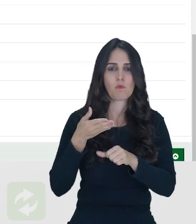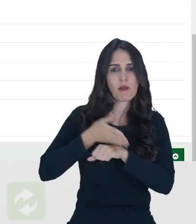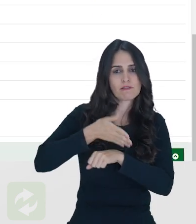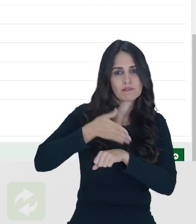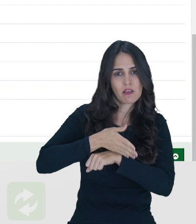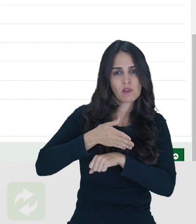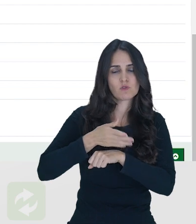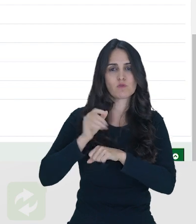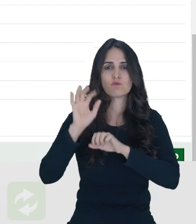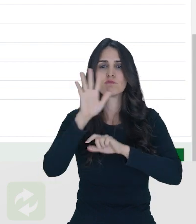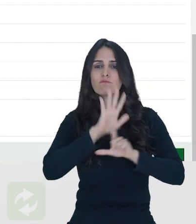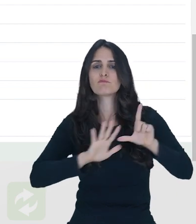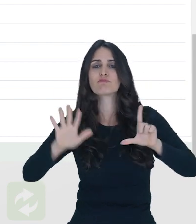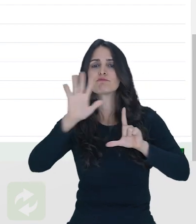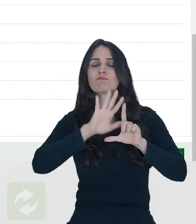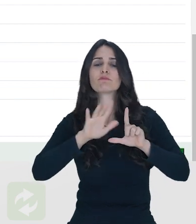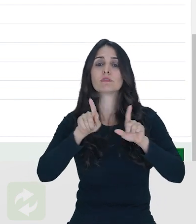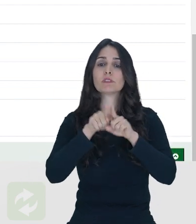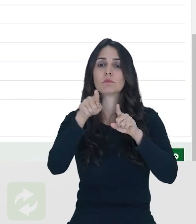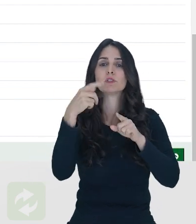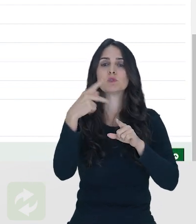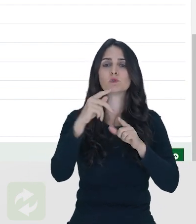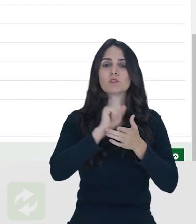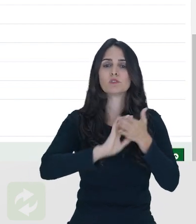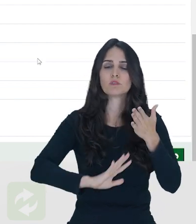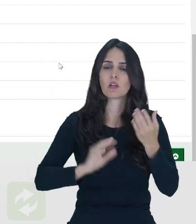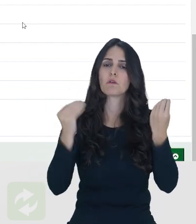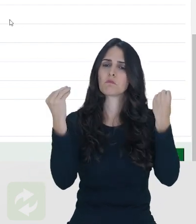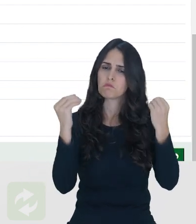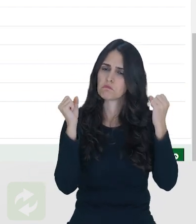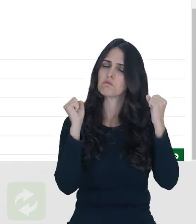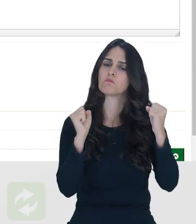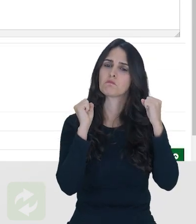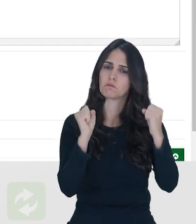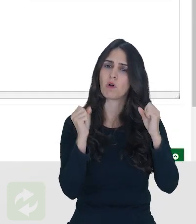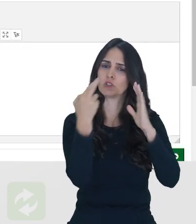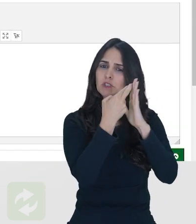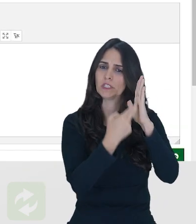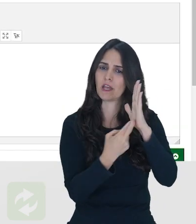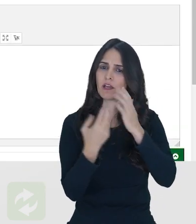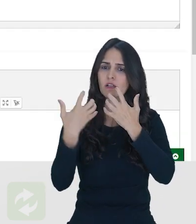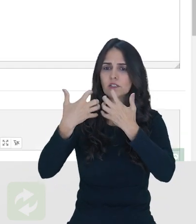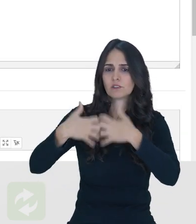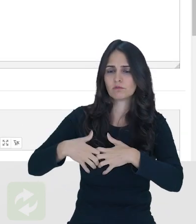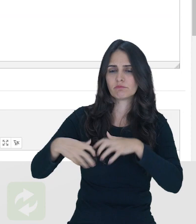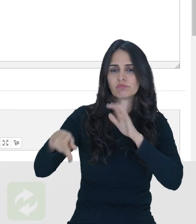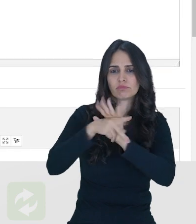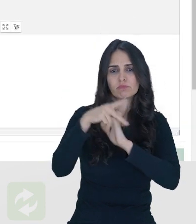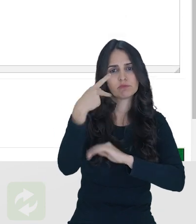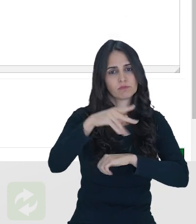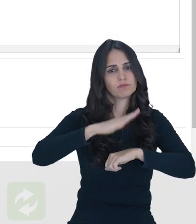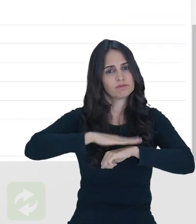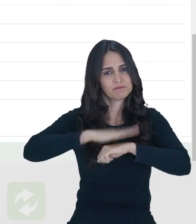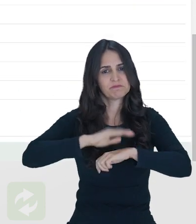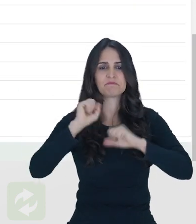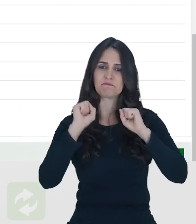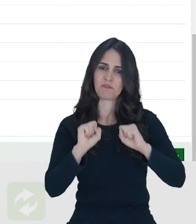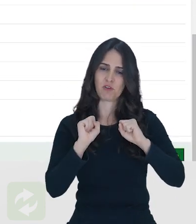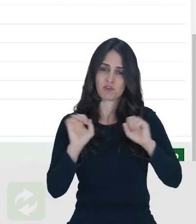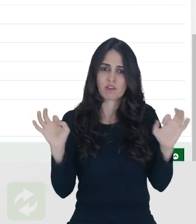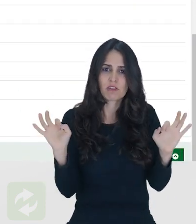de acesso ou de conclusão de atividade que você pode configurar na sua página feito isso